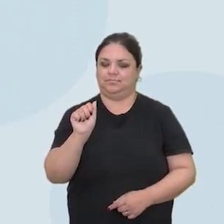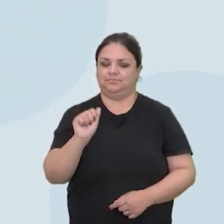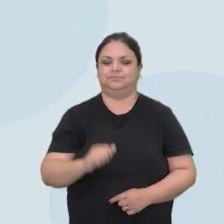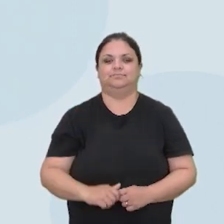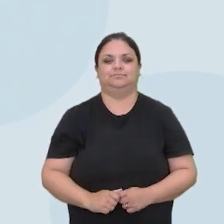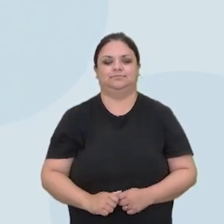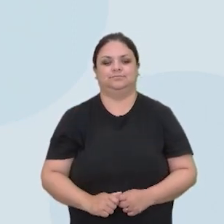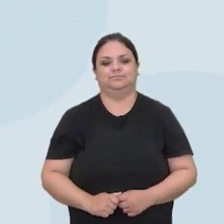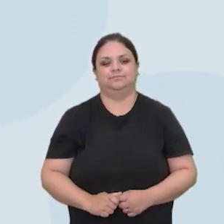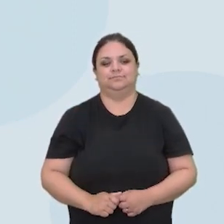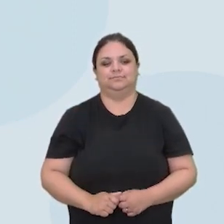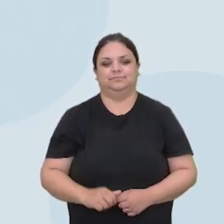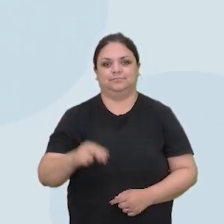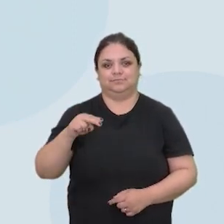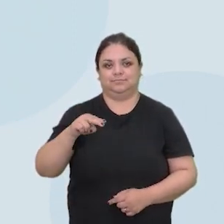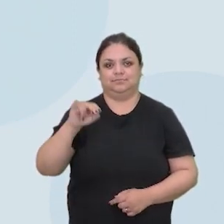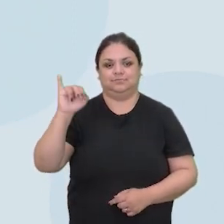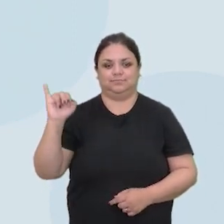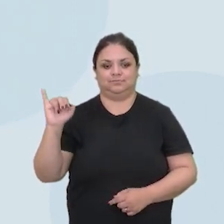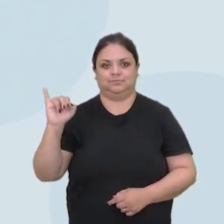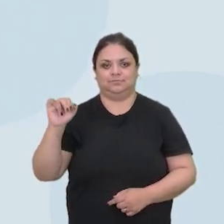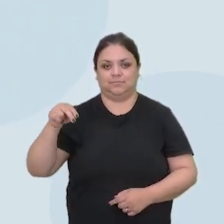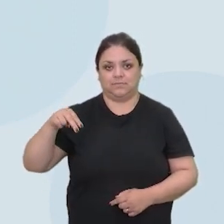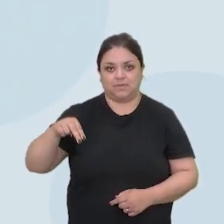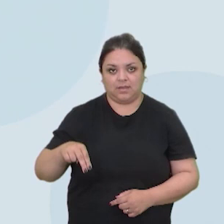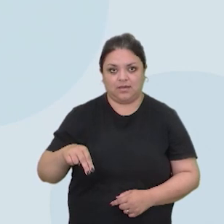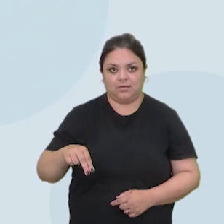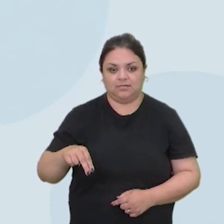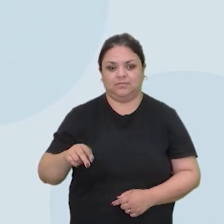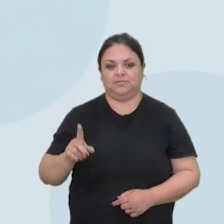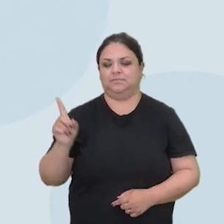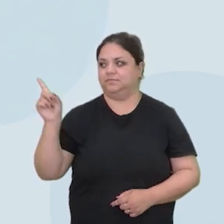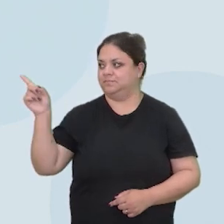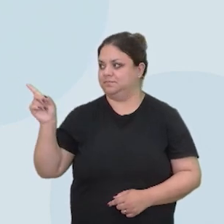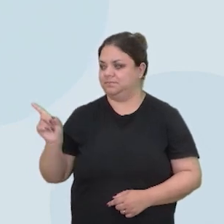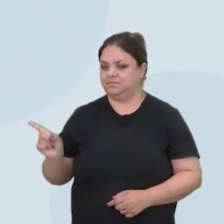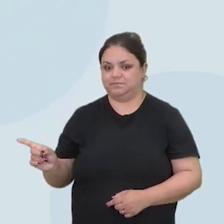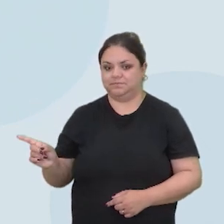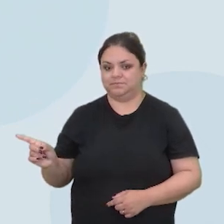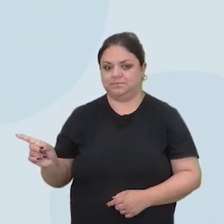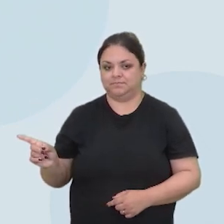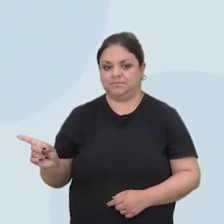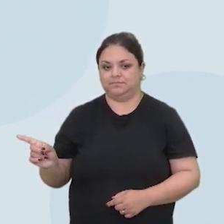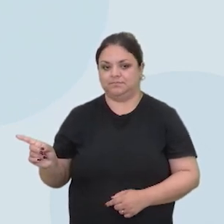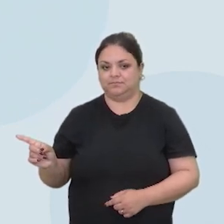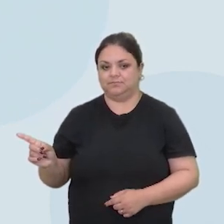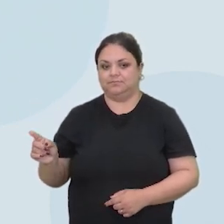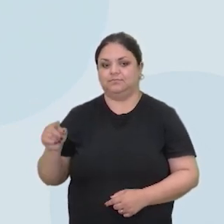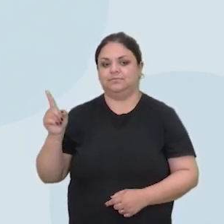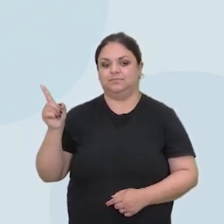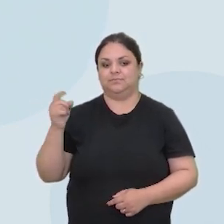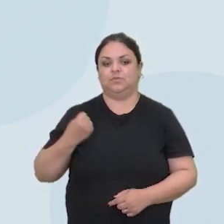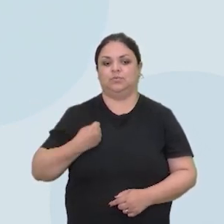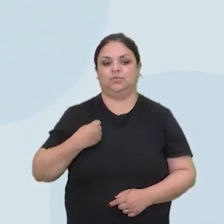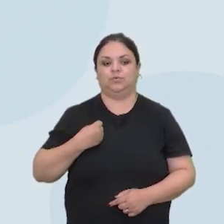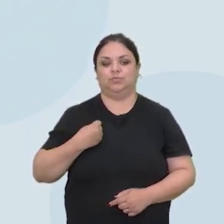a gente tá vendo aí Ni e o N embaixo. Ni, esse I aqui é o número de mols